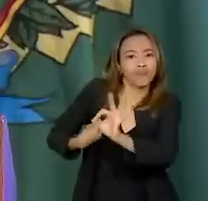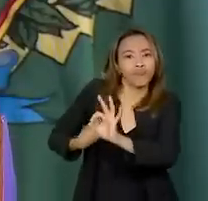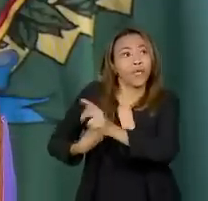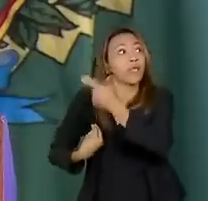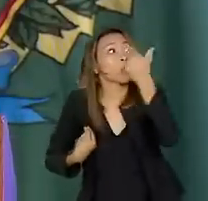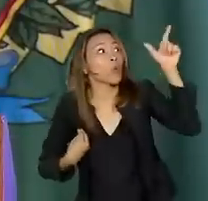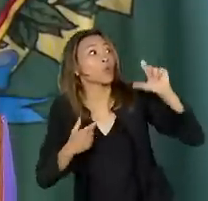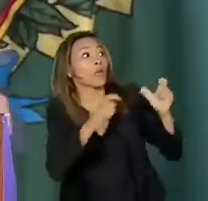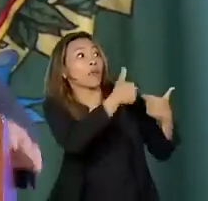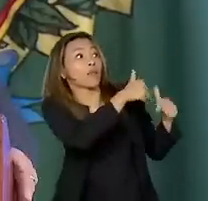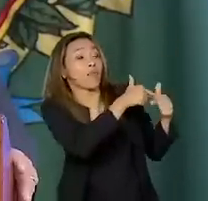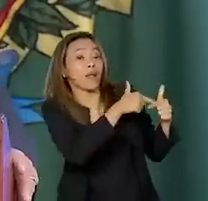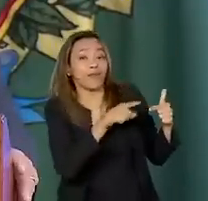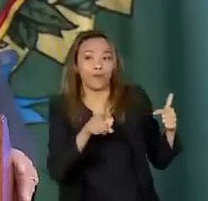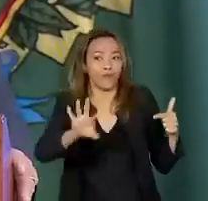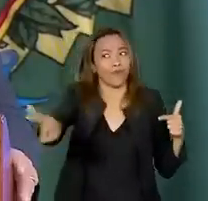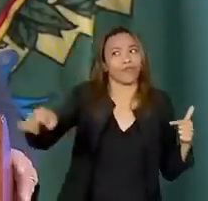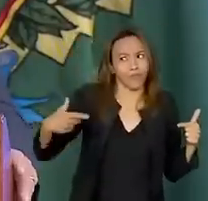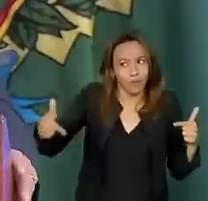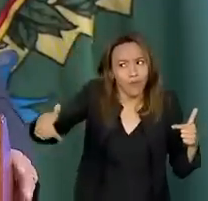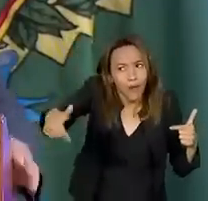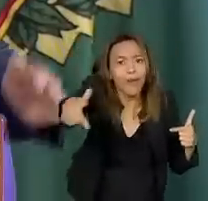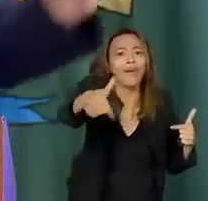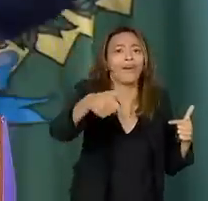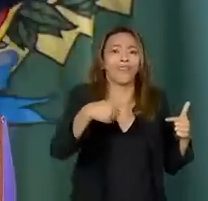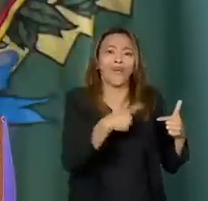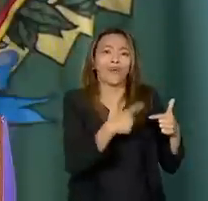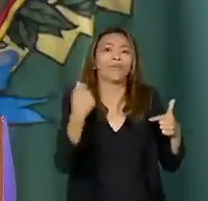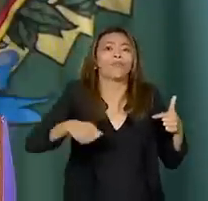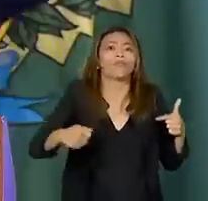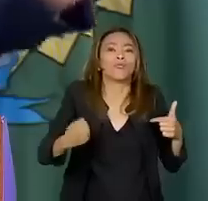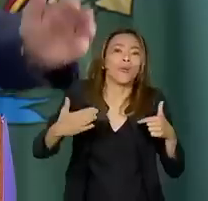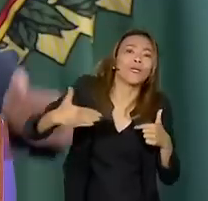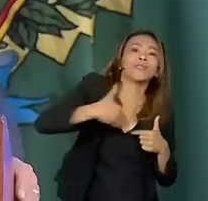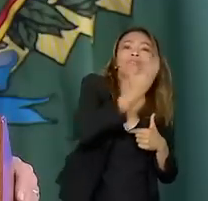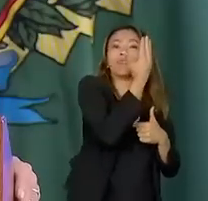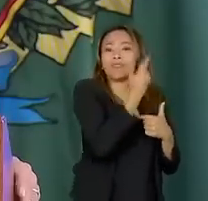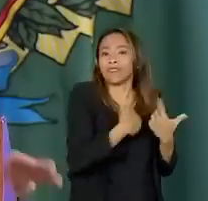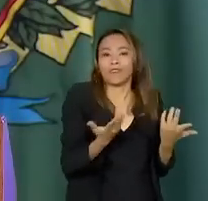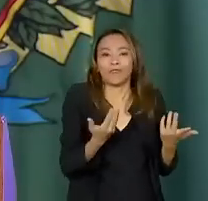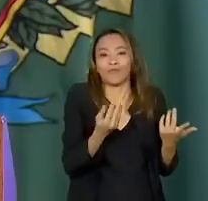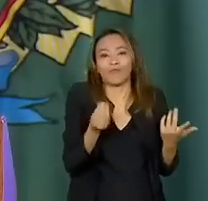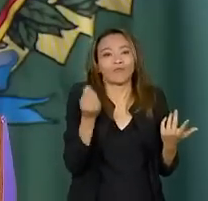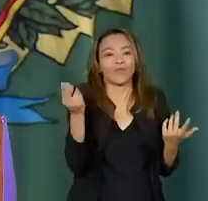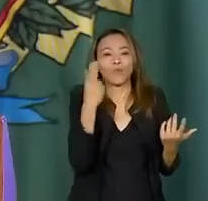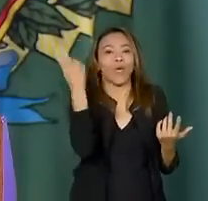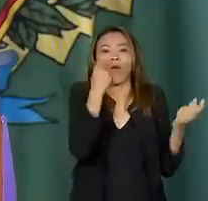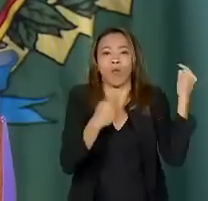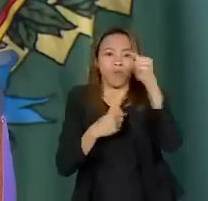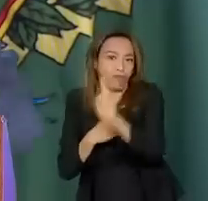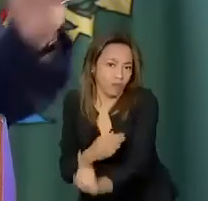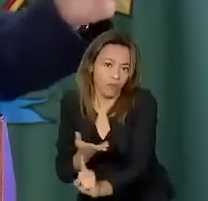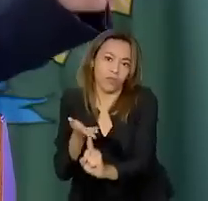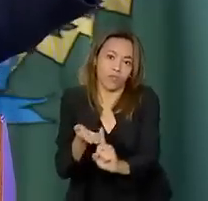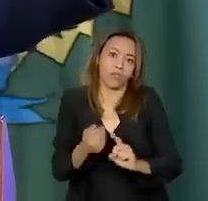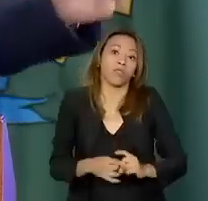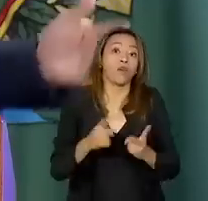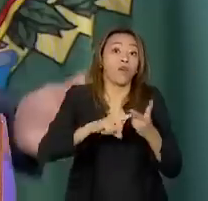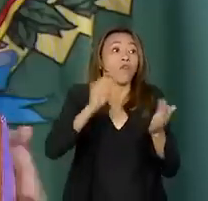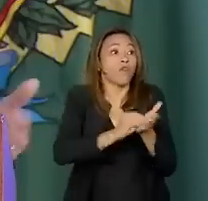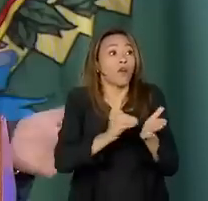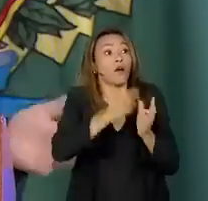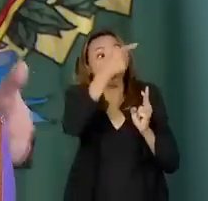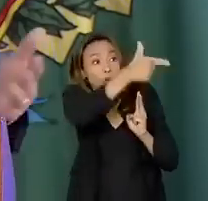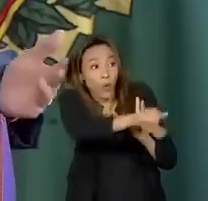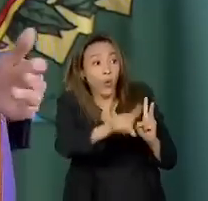ele está numa atividade política intensa. Falta o Saraiva, sabe, de Minas Gerais. Falta o companheiro